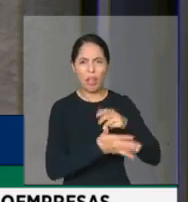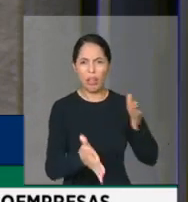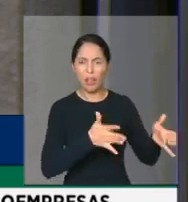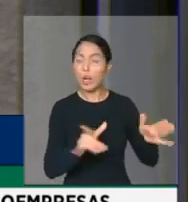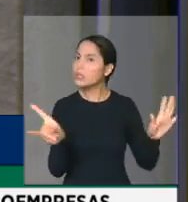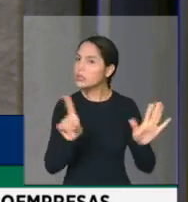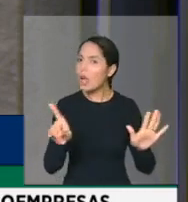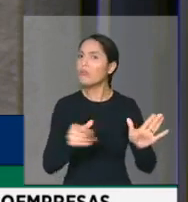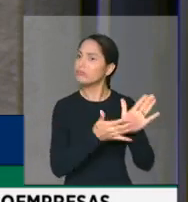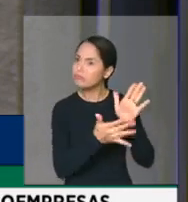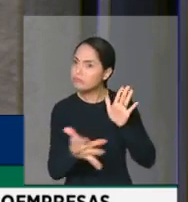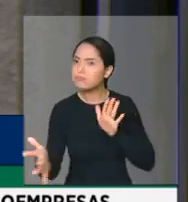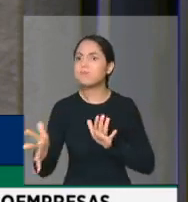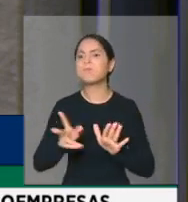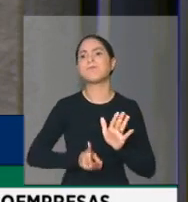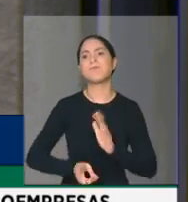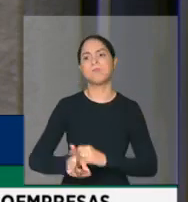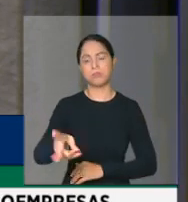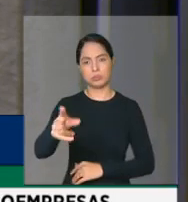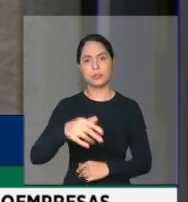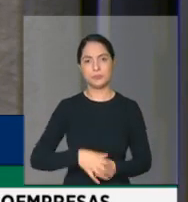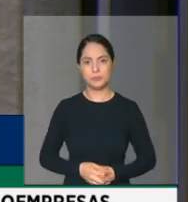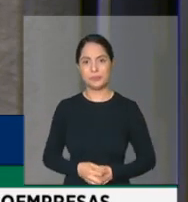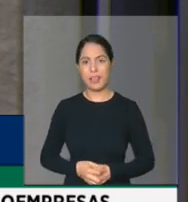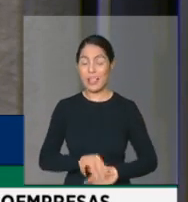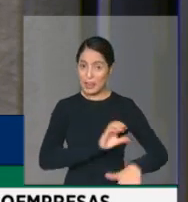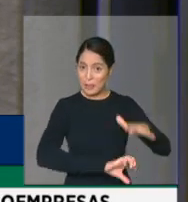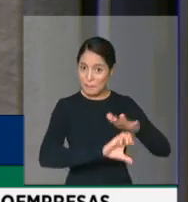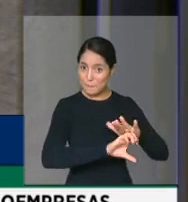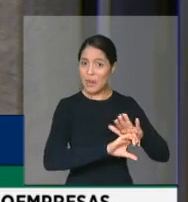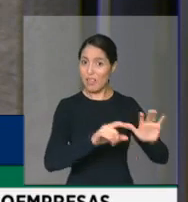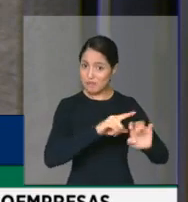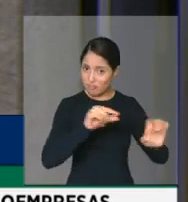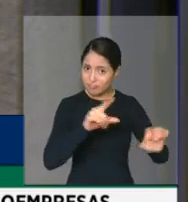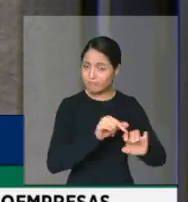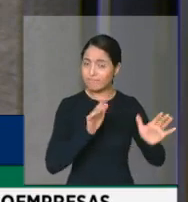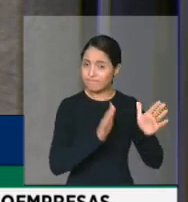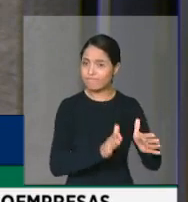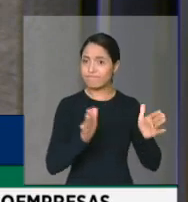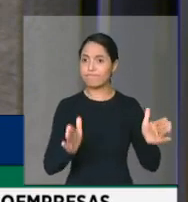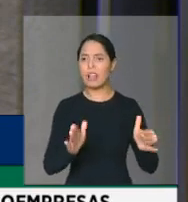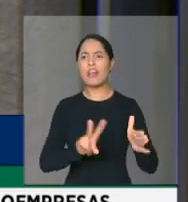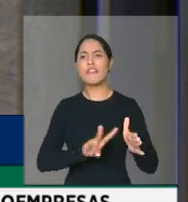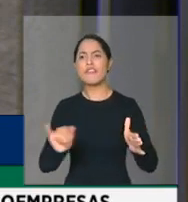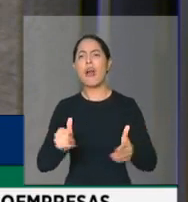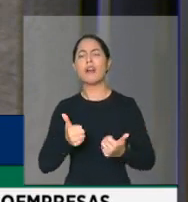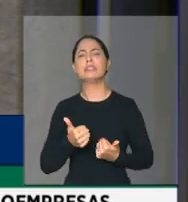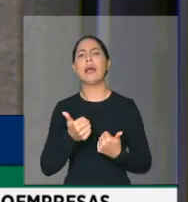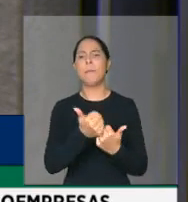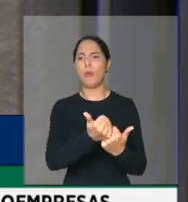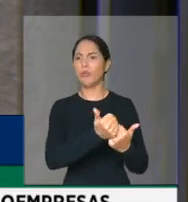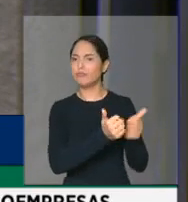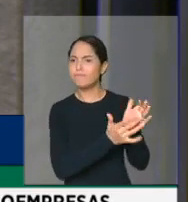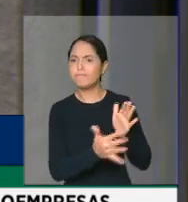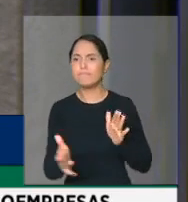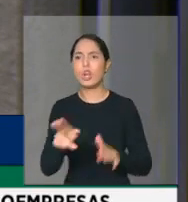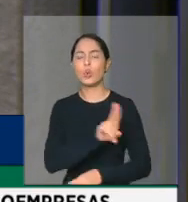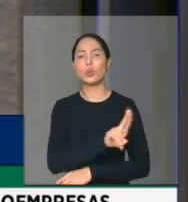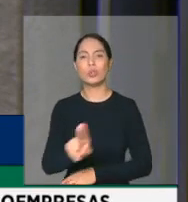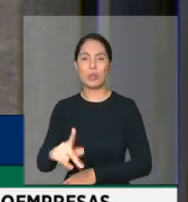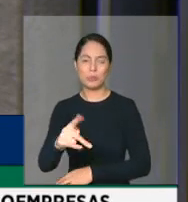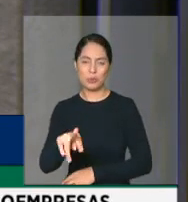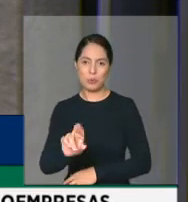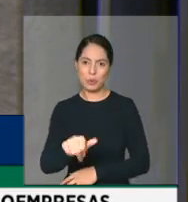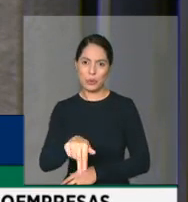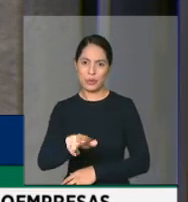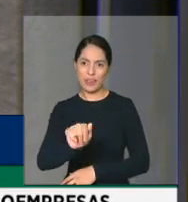para salvar no desespero as nossas pequenas e microempresas, mas que seja um programa permanente ao exemplo aí do Pronaf. Quero agradecer